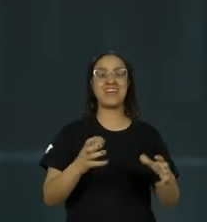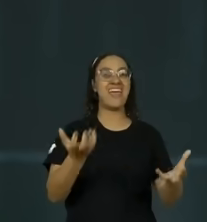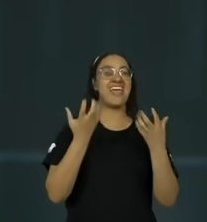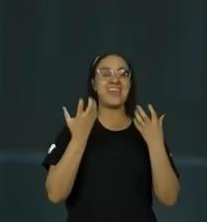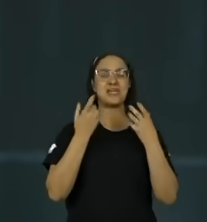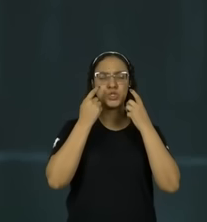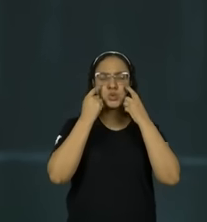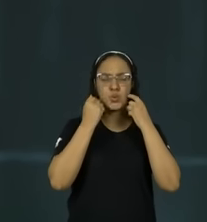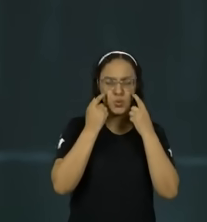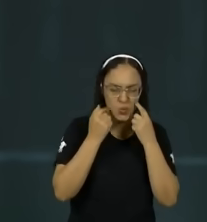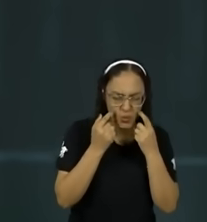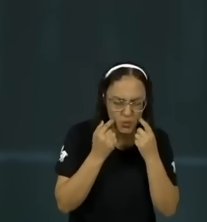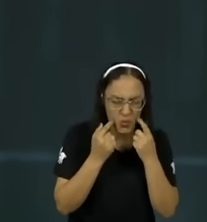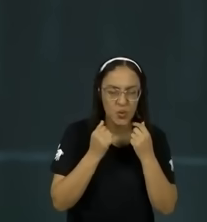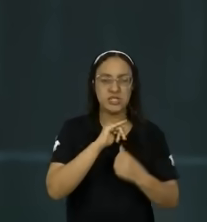chorar.